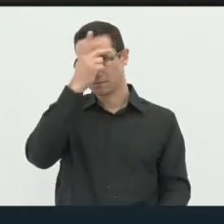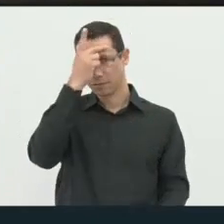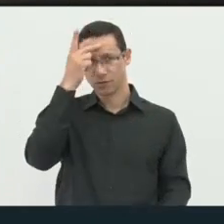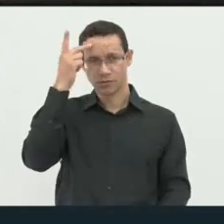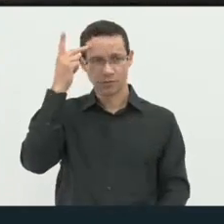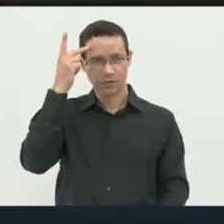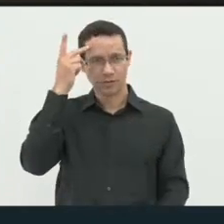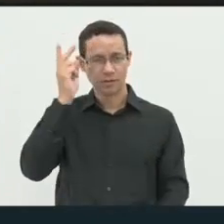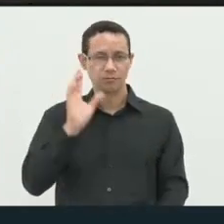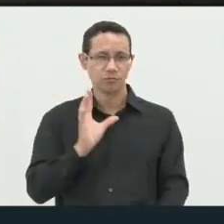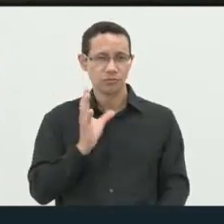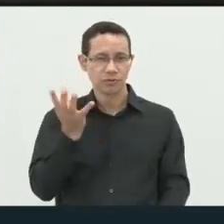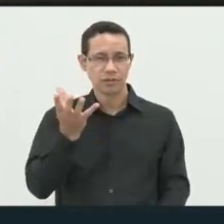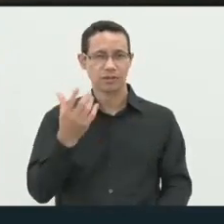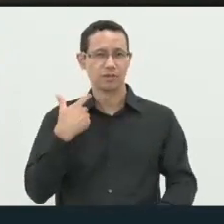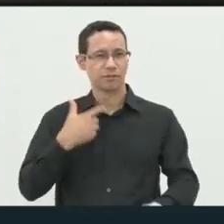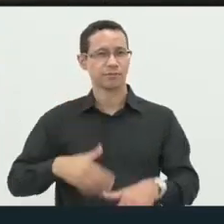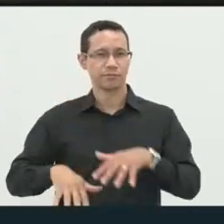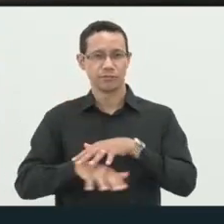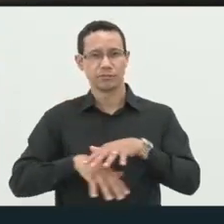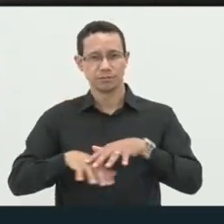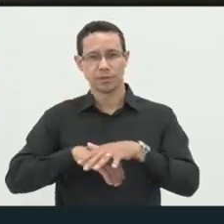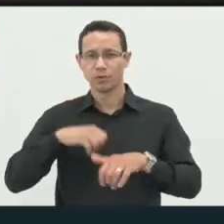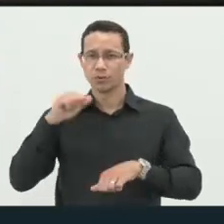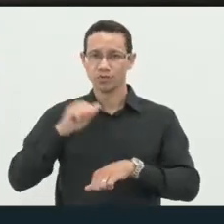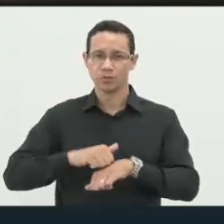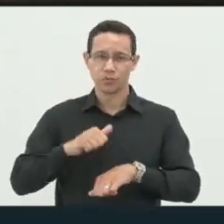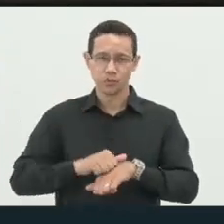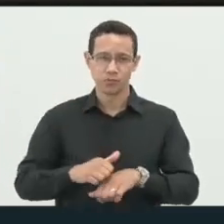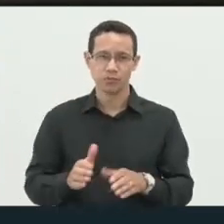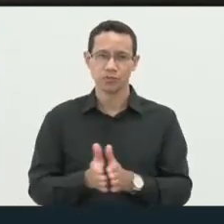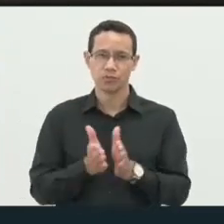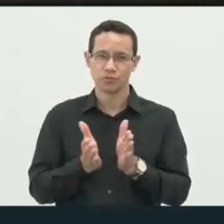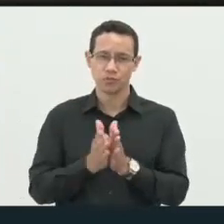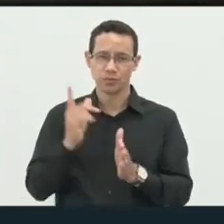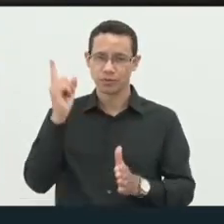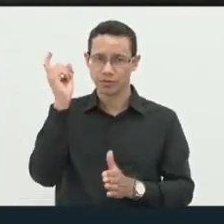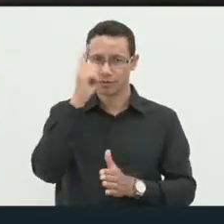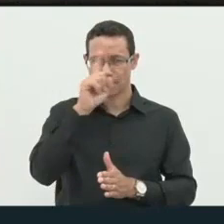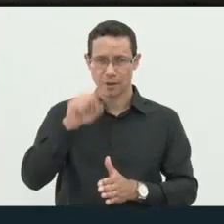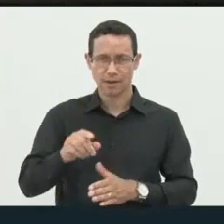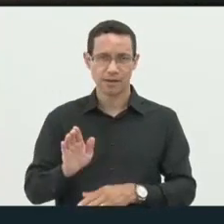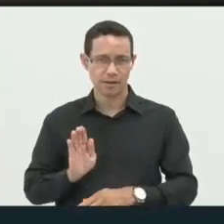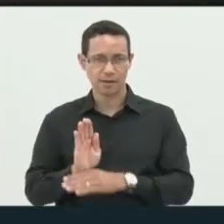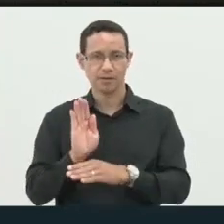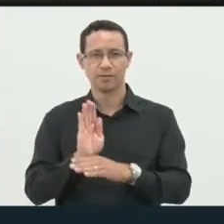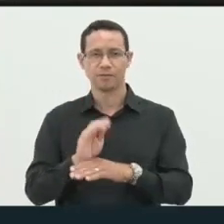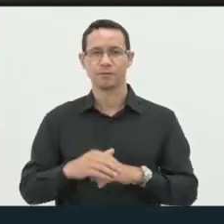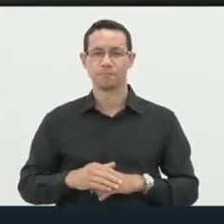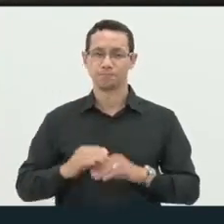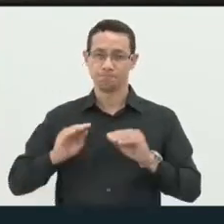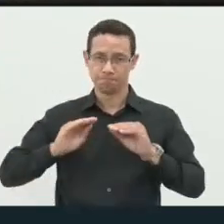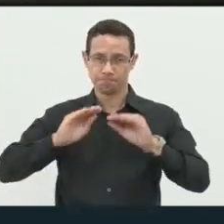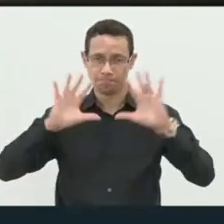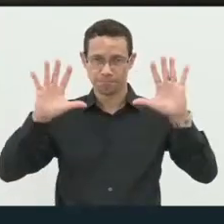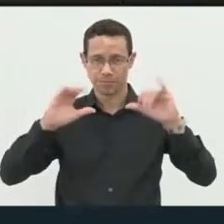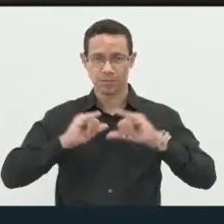de vulnerabilidade mas eu quero deixar bem claro para vocês que